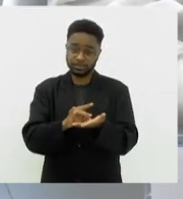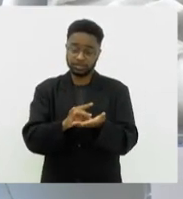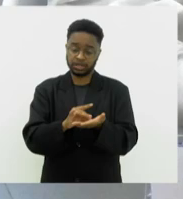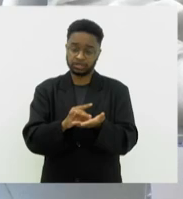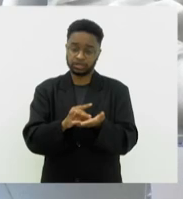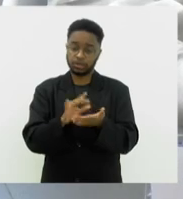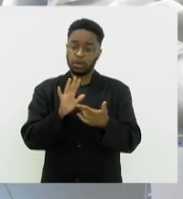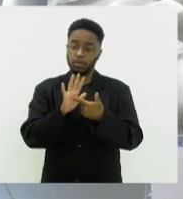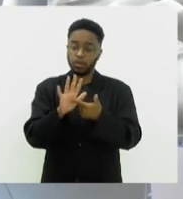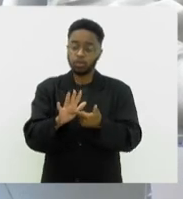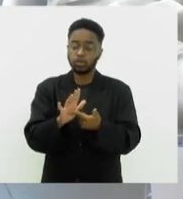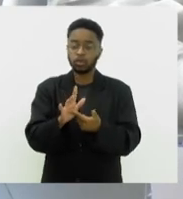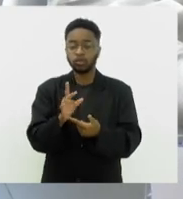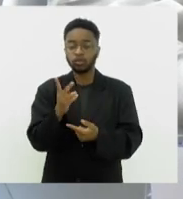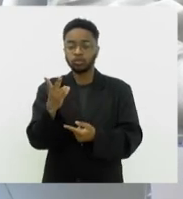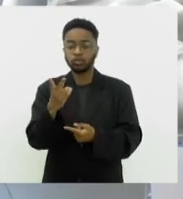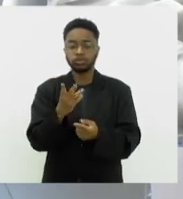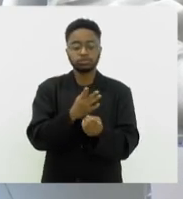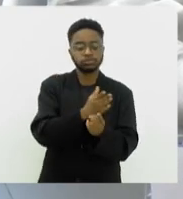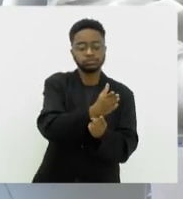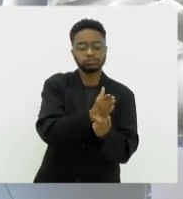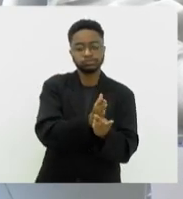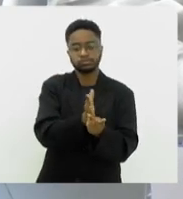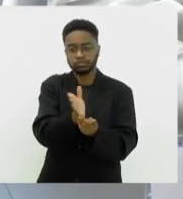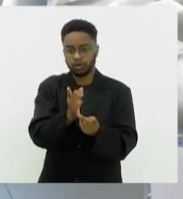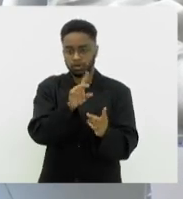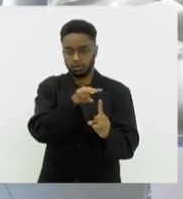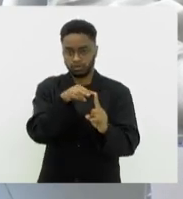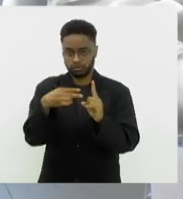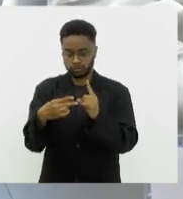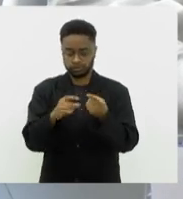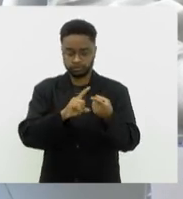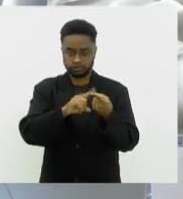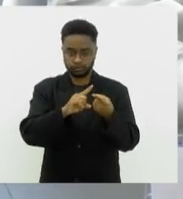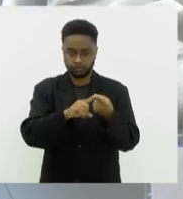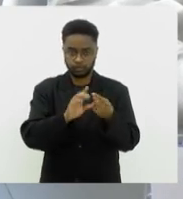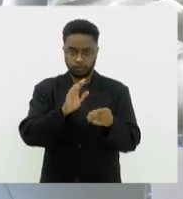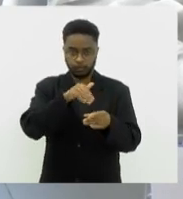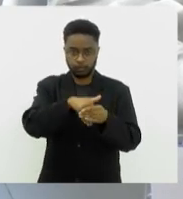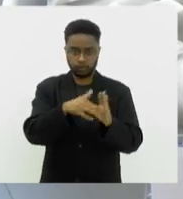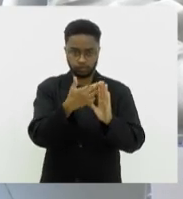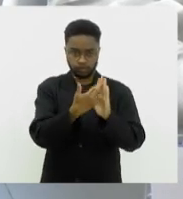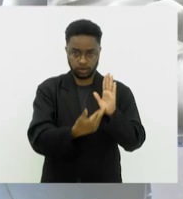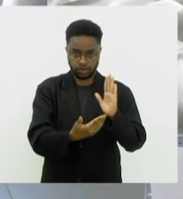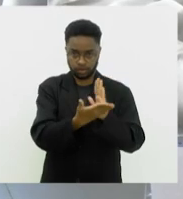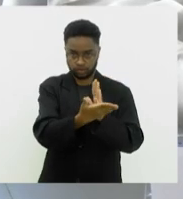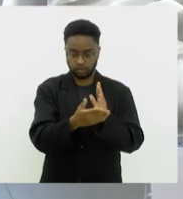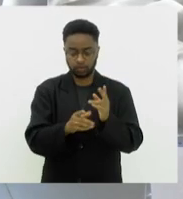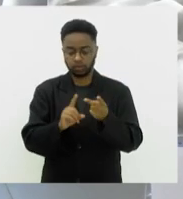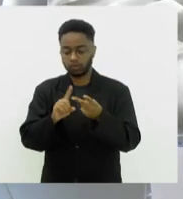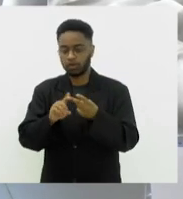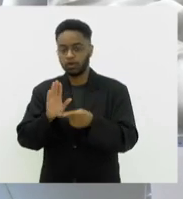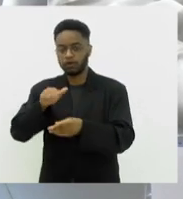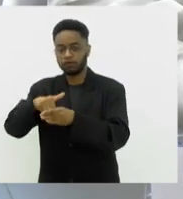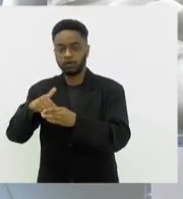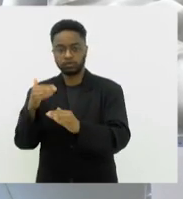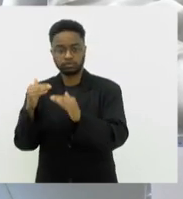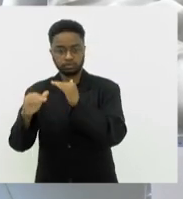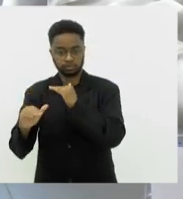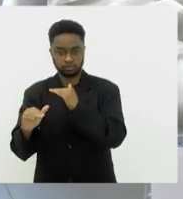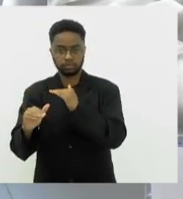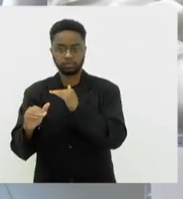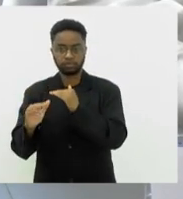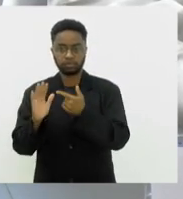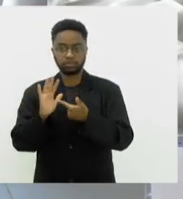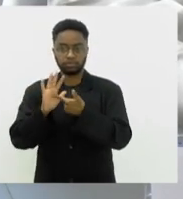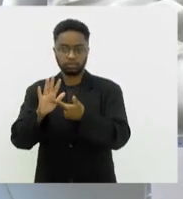compreensões acerca do que foi apurado o voto do relator e o voto divergente apresentado